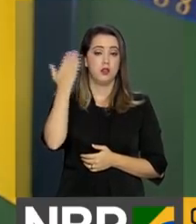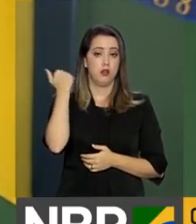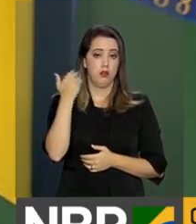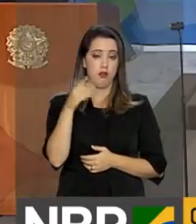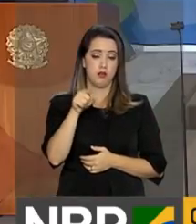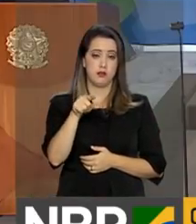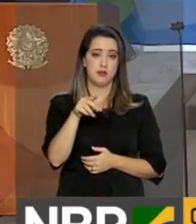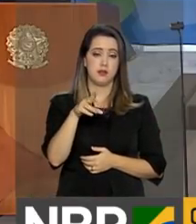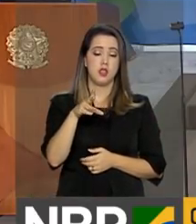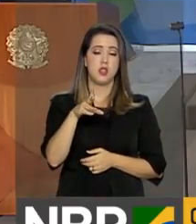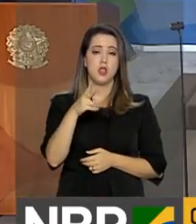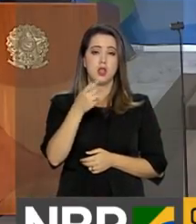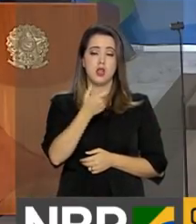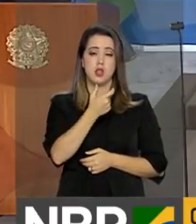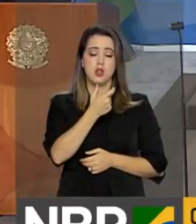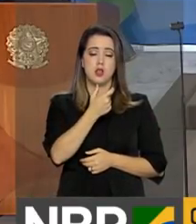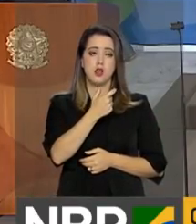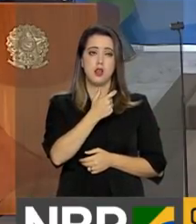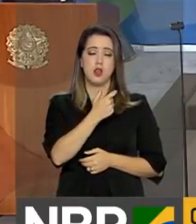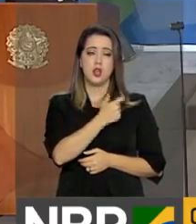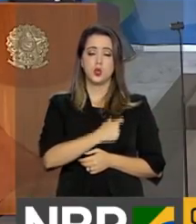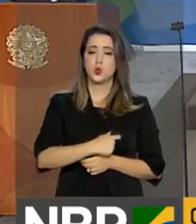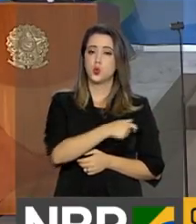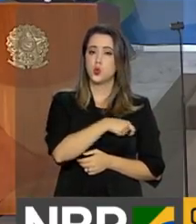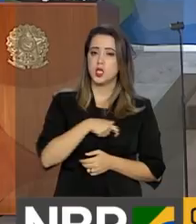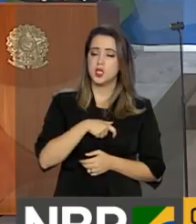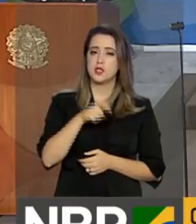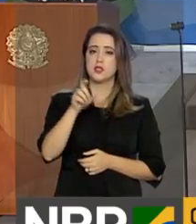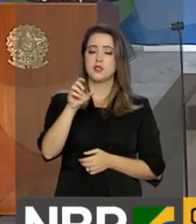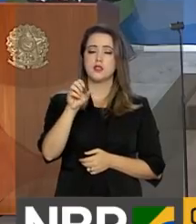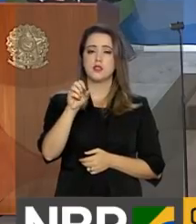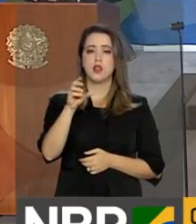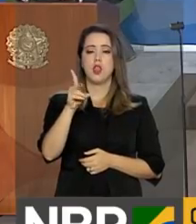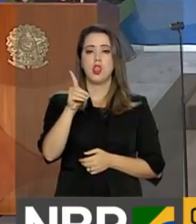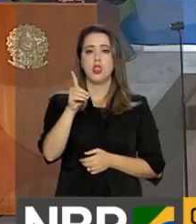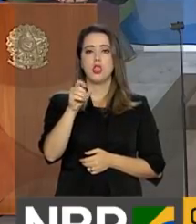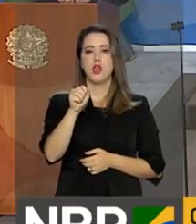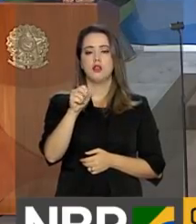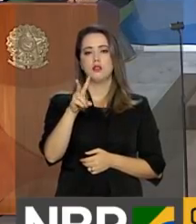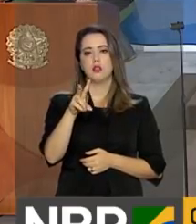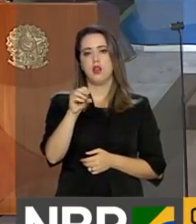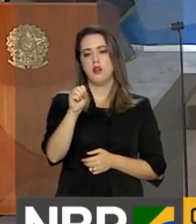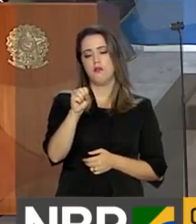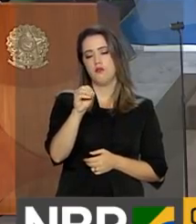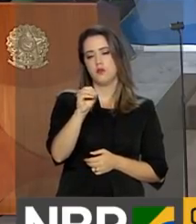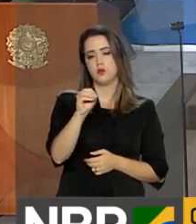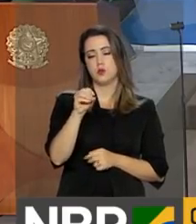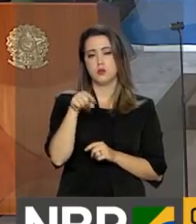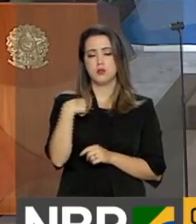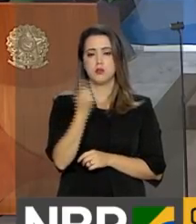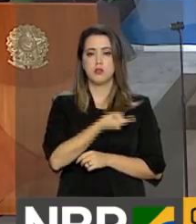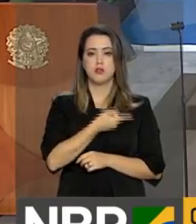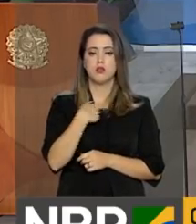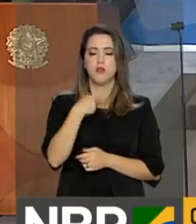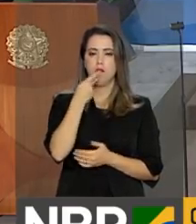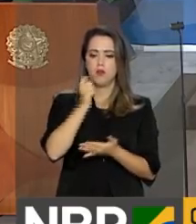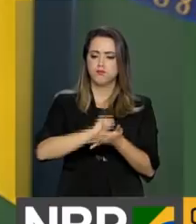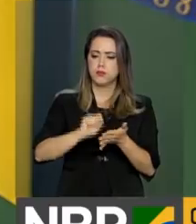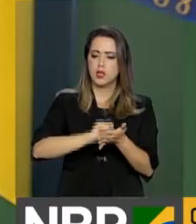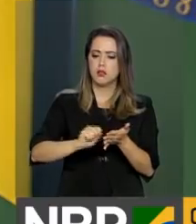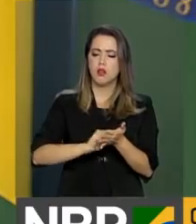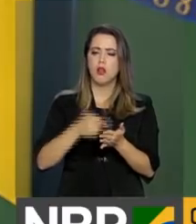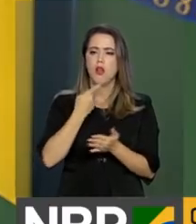Davos, quando fiz o discurso em nome do Brasil, eu botei no discurso que nós estávamos